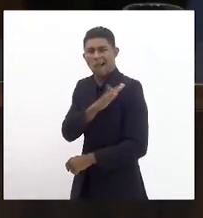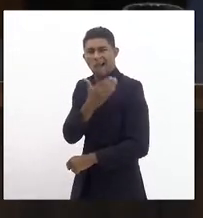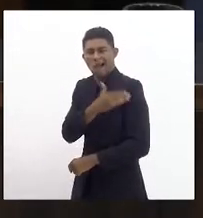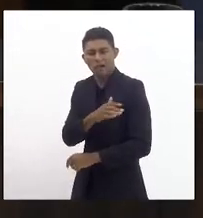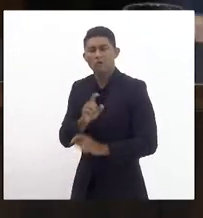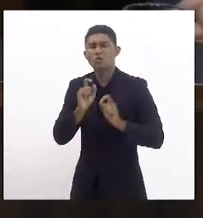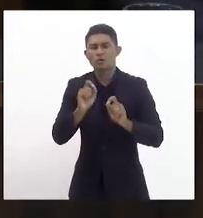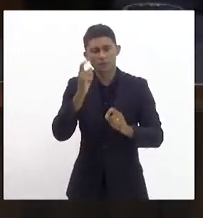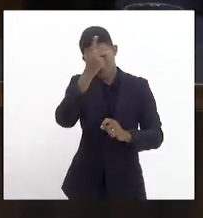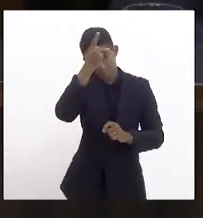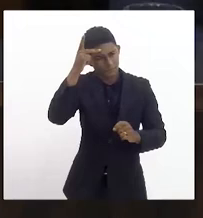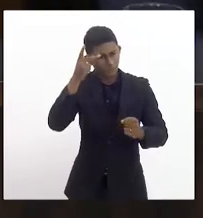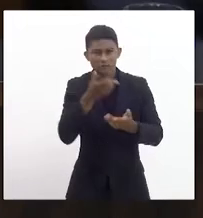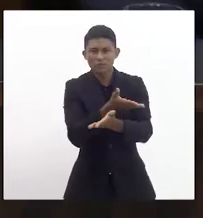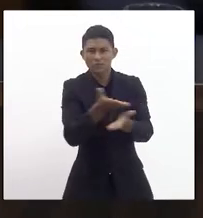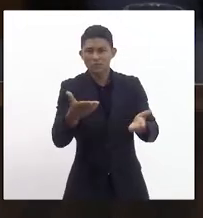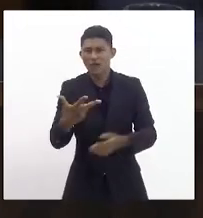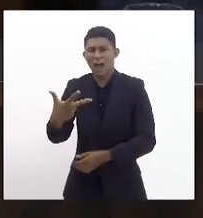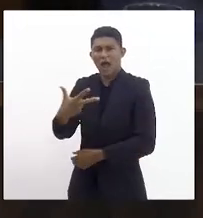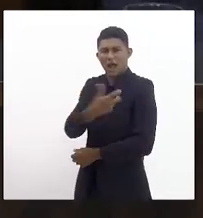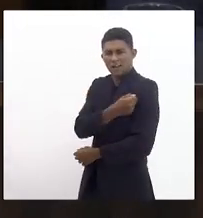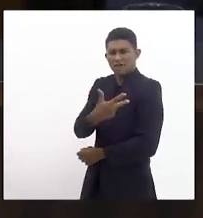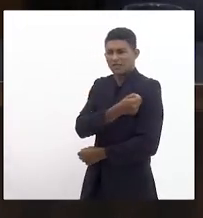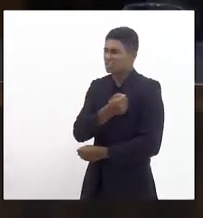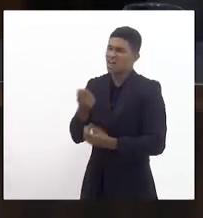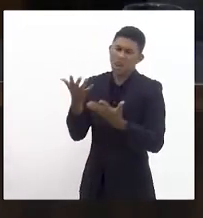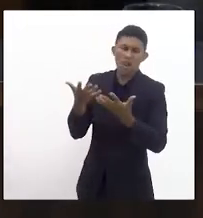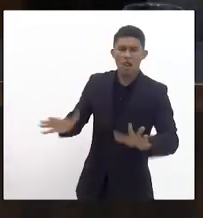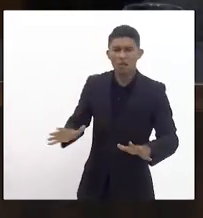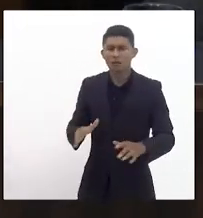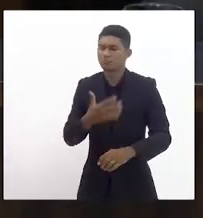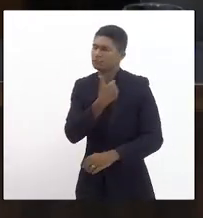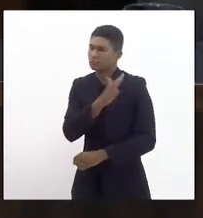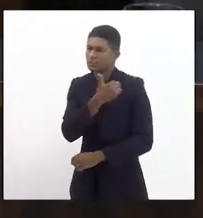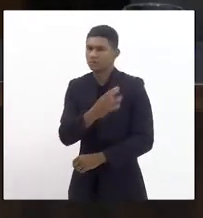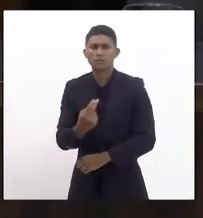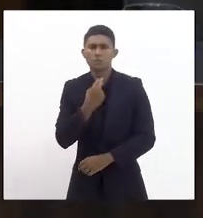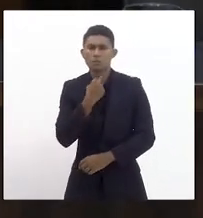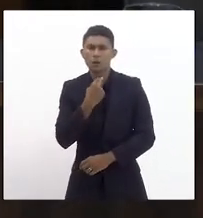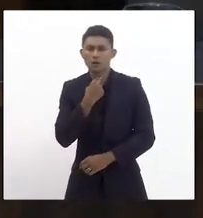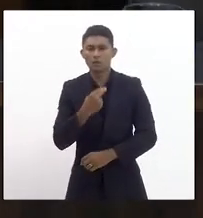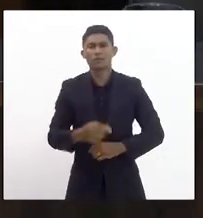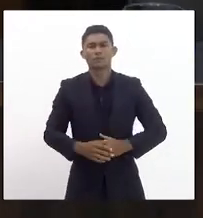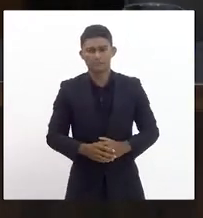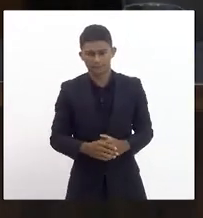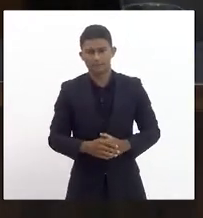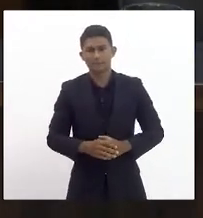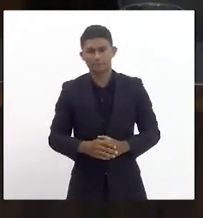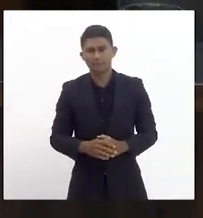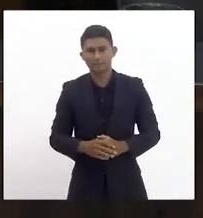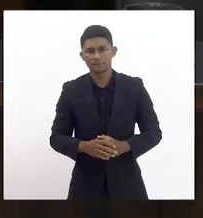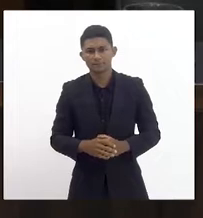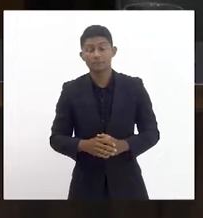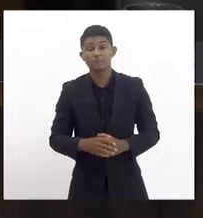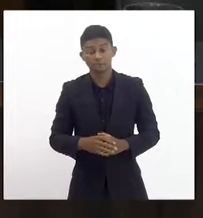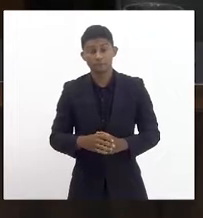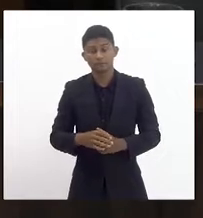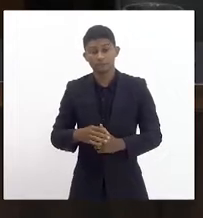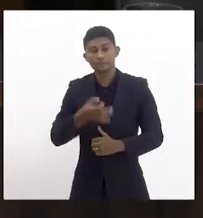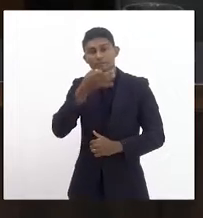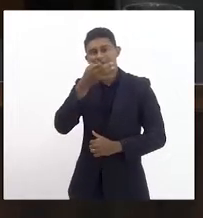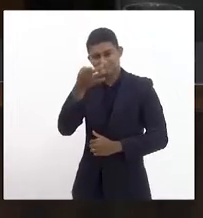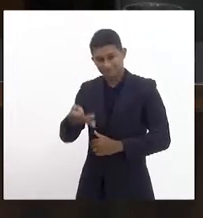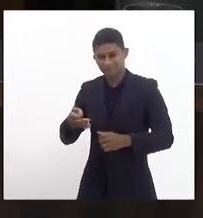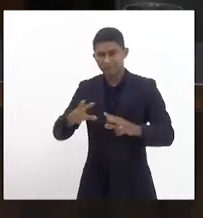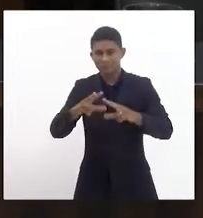pessoa que recusar vacina contra o Covid-19 na forma que menciona da outras providências. Presidente. Parecer da